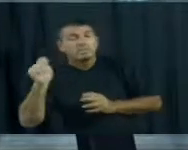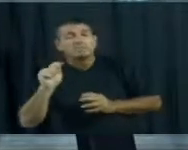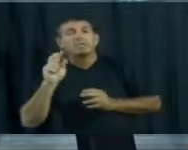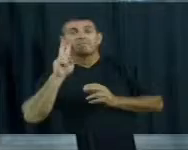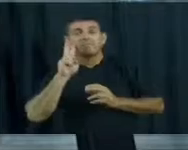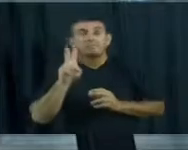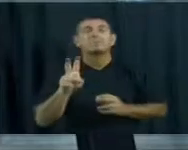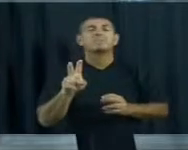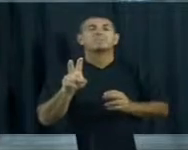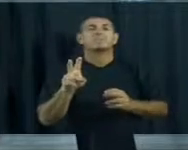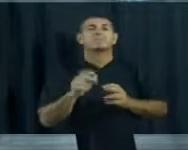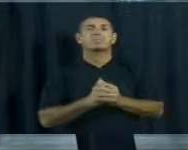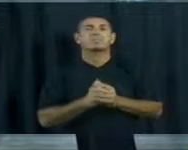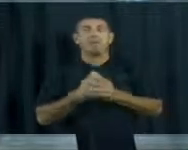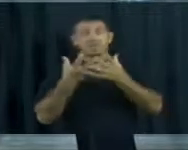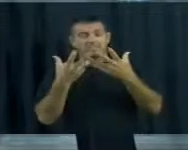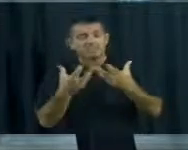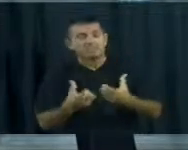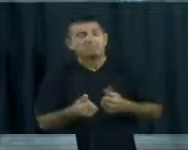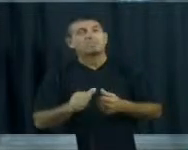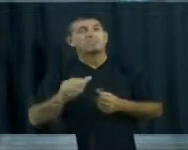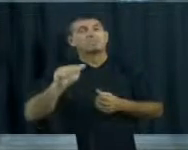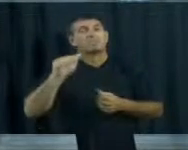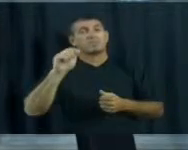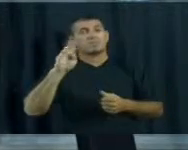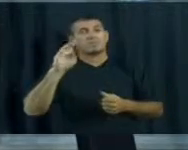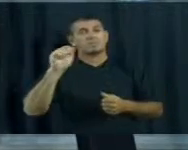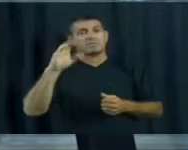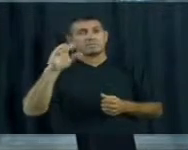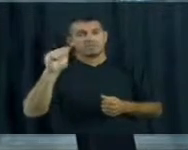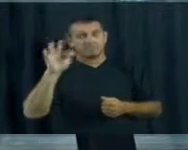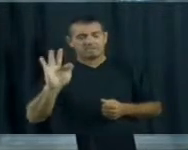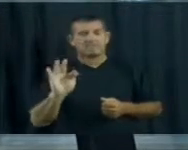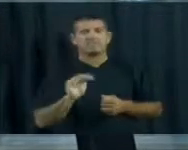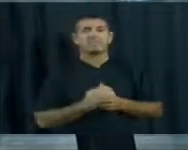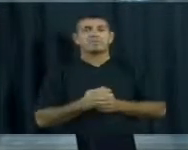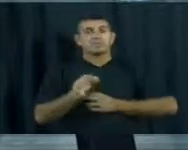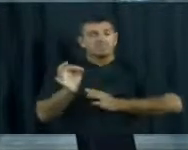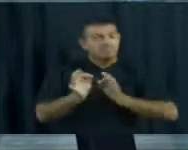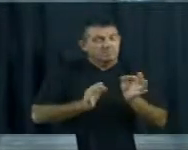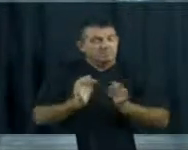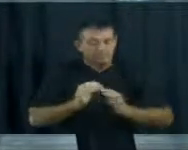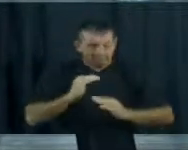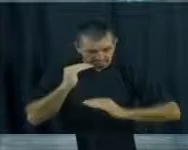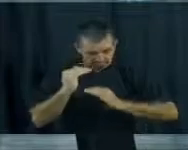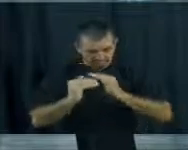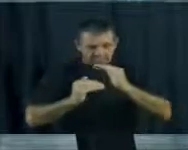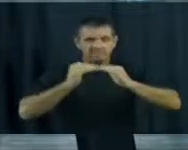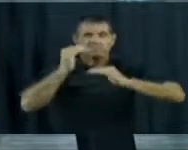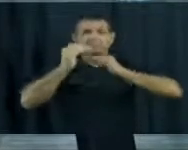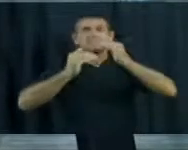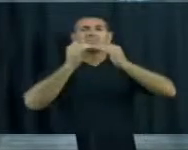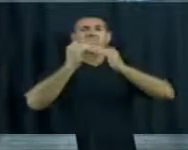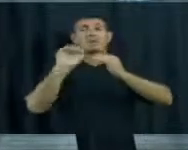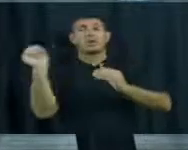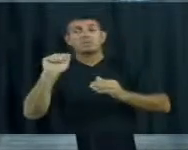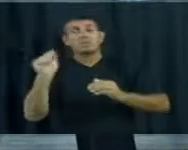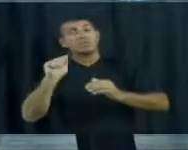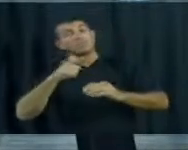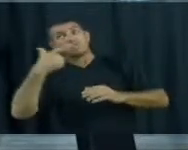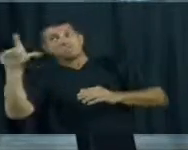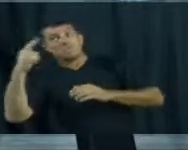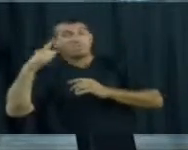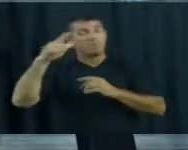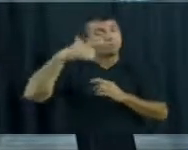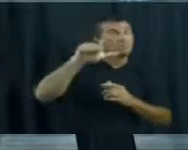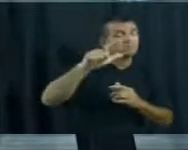pela ABACAF, a ABACAF abraçou esse projeto, está dando forma a esse projeto juntamente com outras associações. Essa